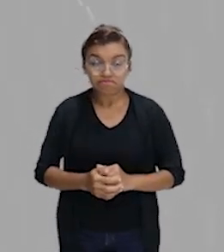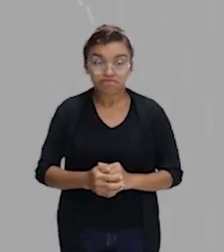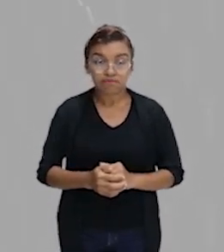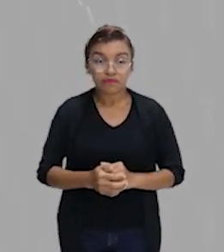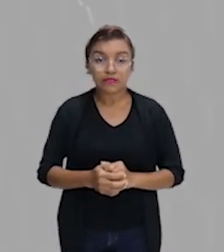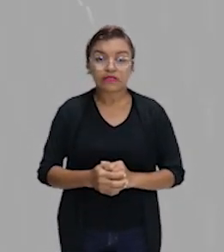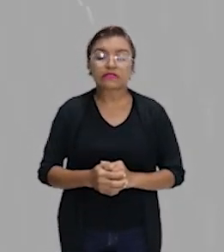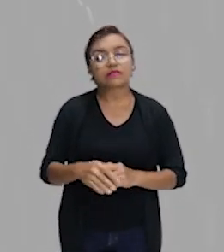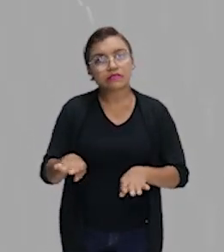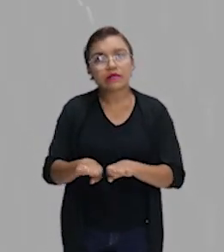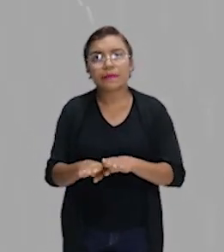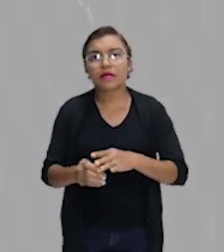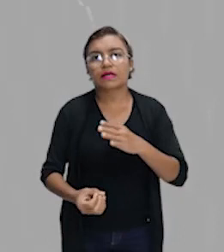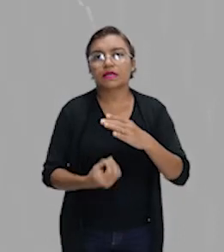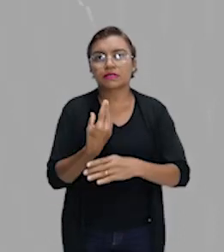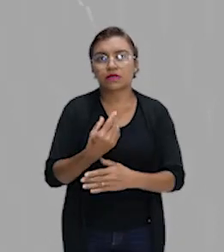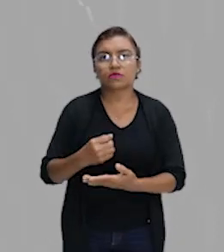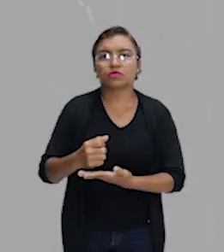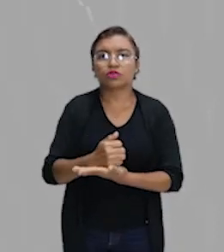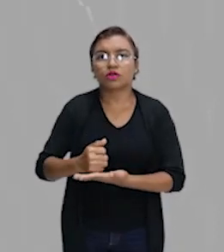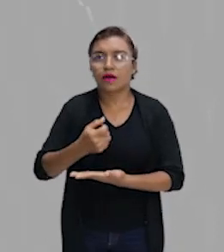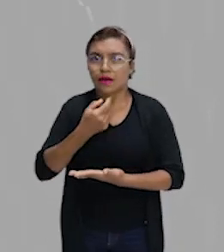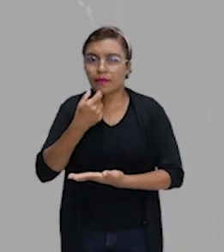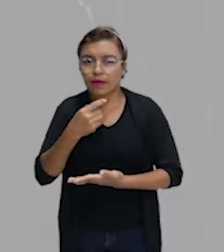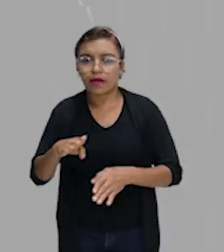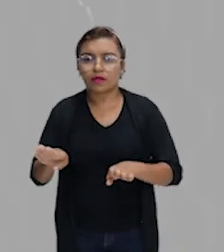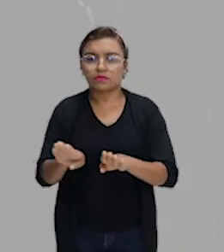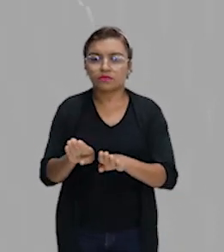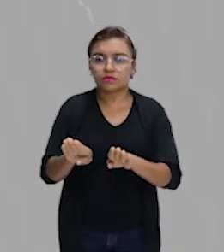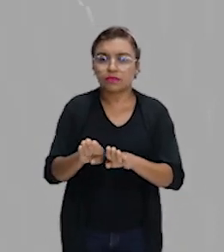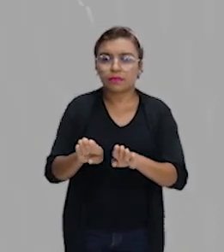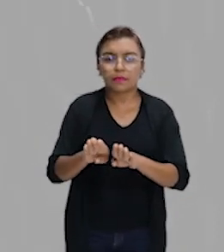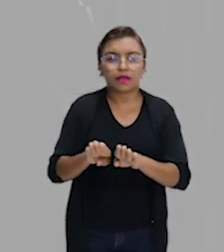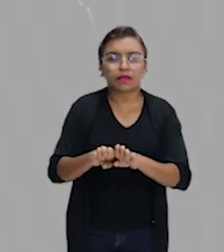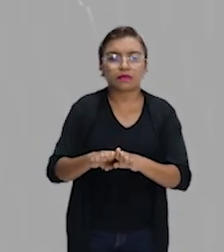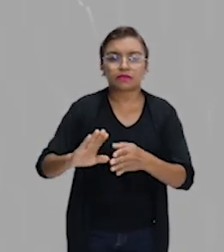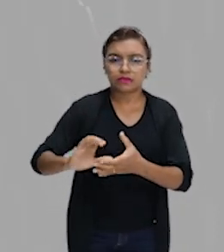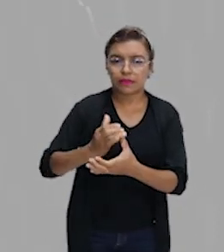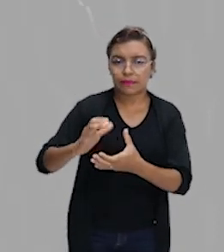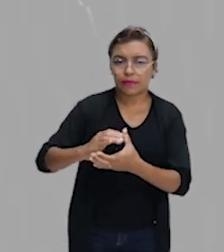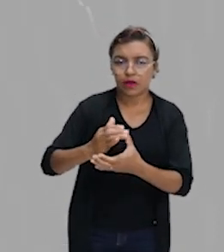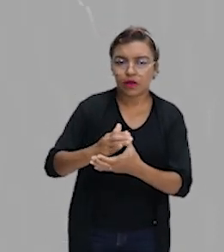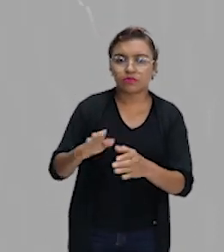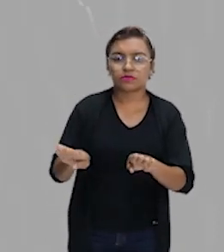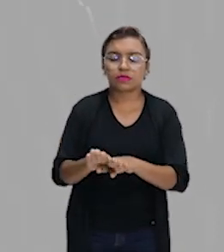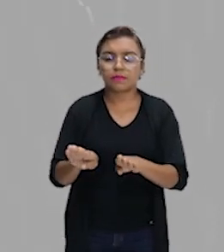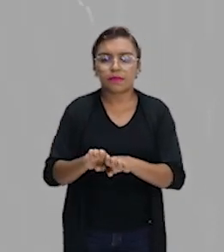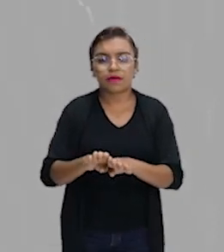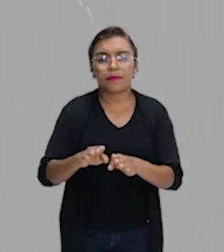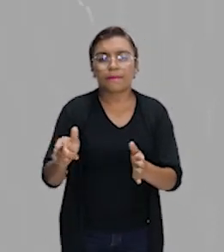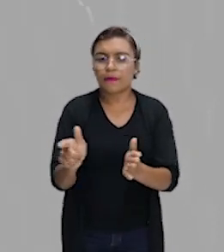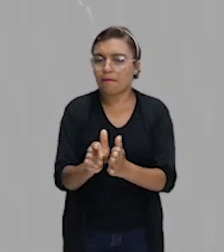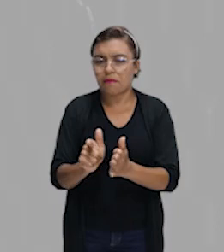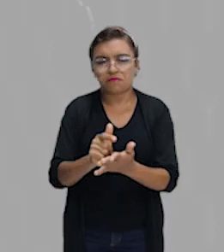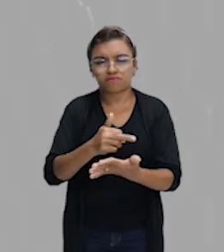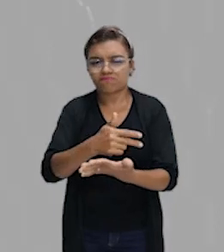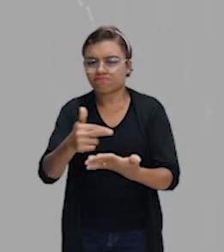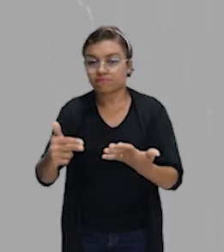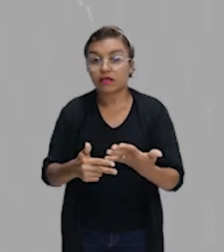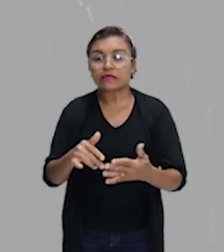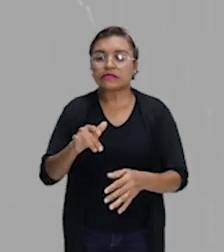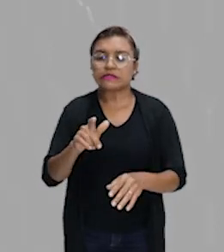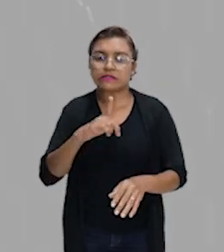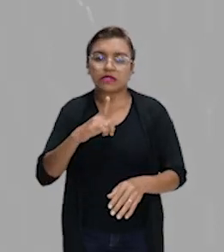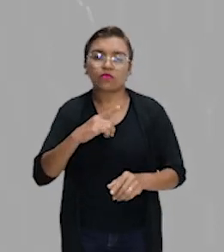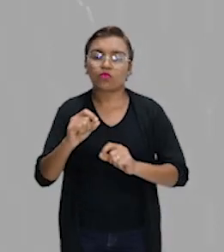papéis. Diversas aplicações para essa substância. Mas a sua principal, turma, no entanto, é